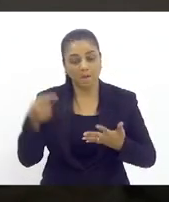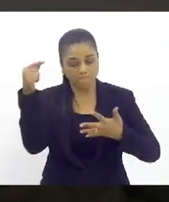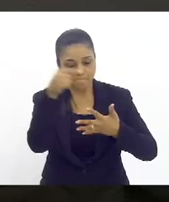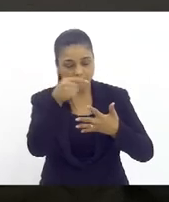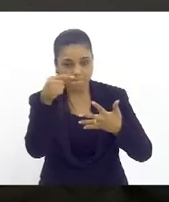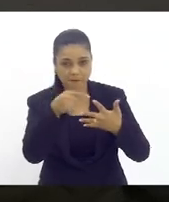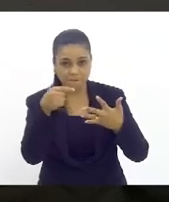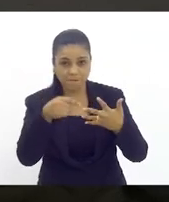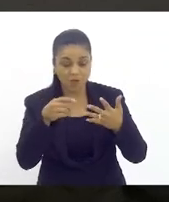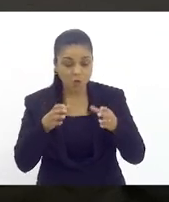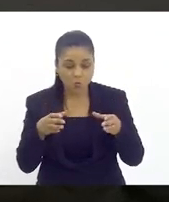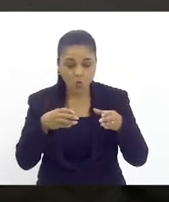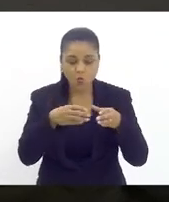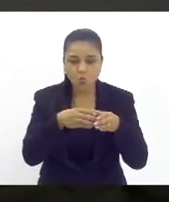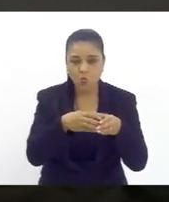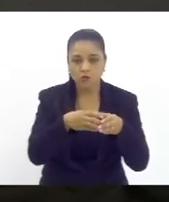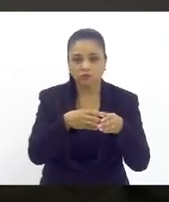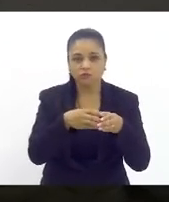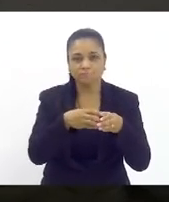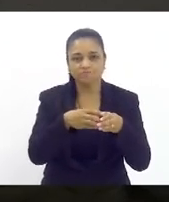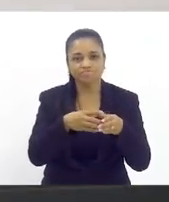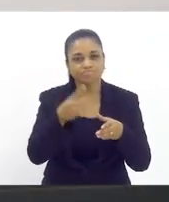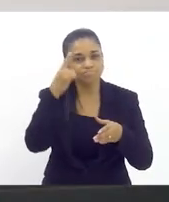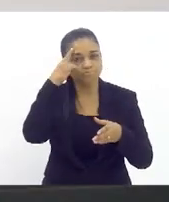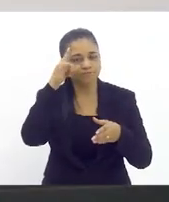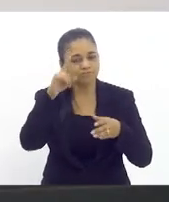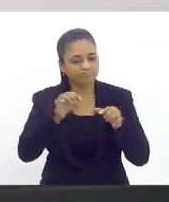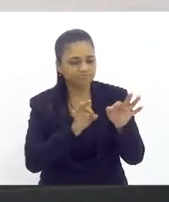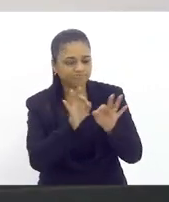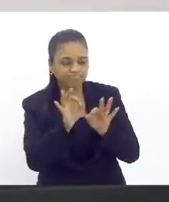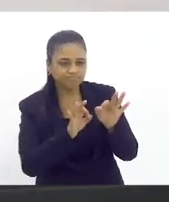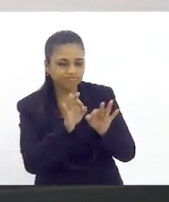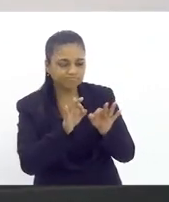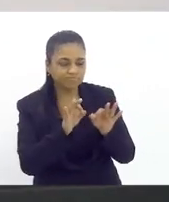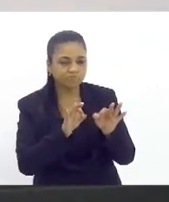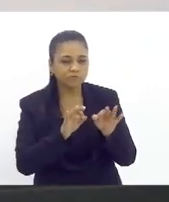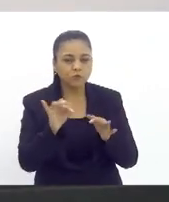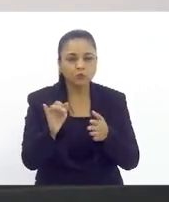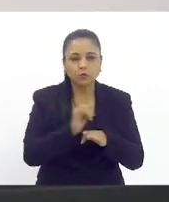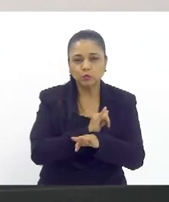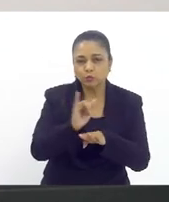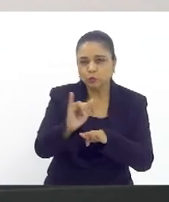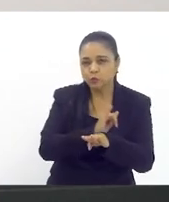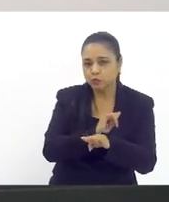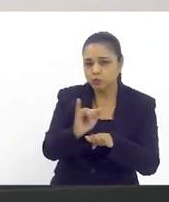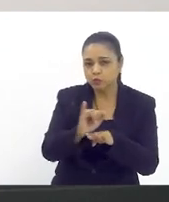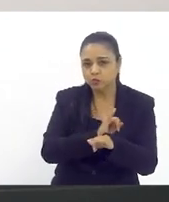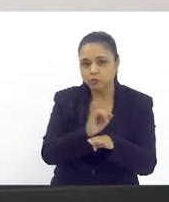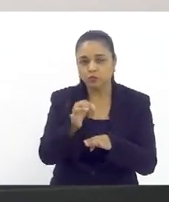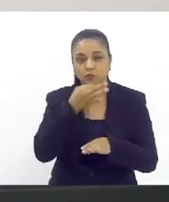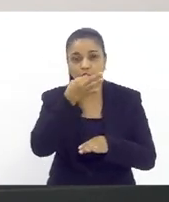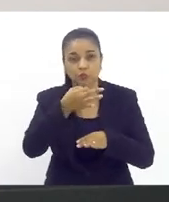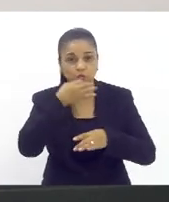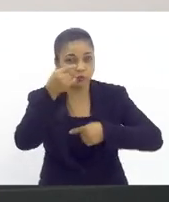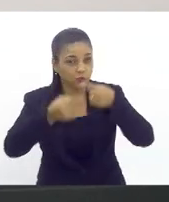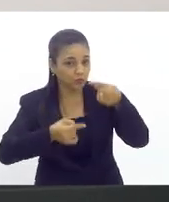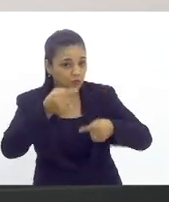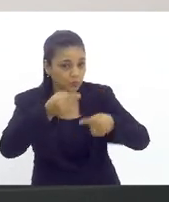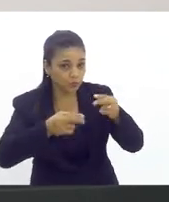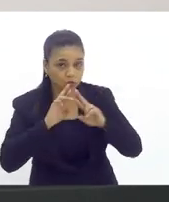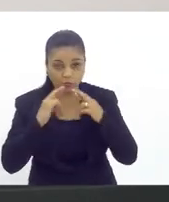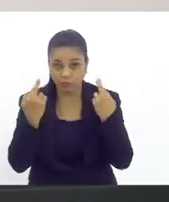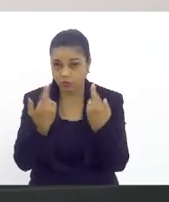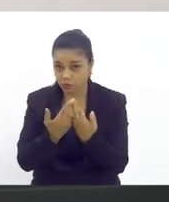que o coletivo tem pensado né em possíveis caminhos e sugestões e tem sido discutidas nas